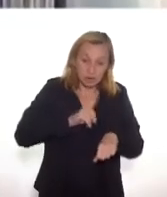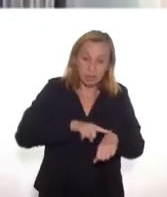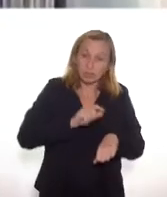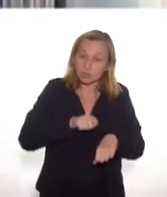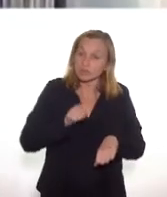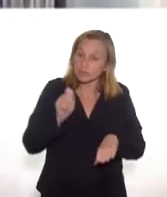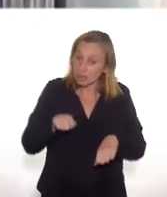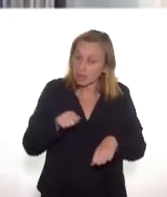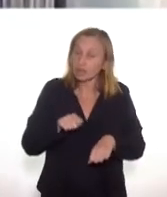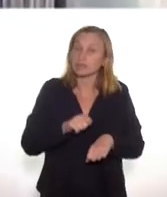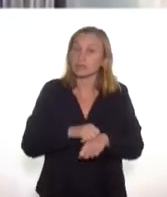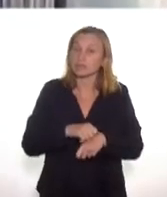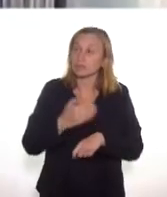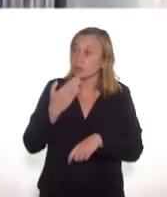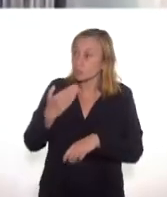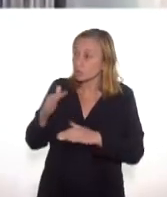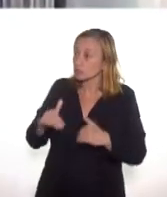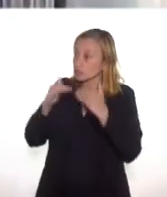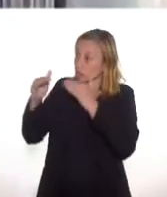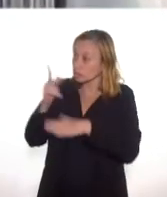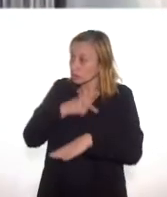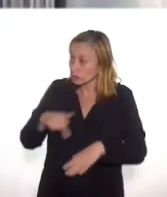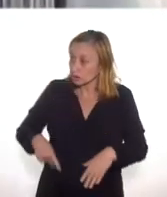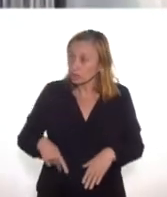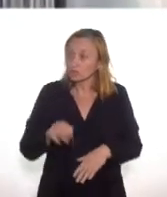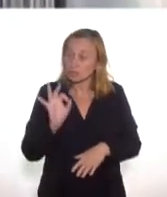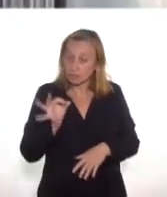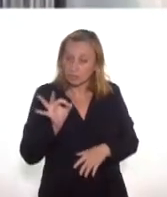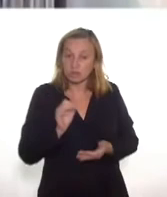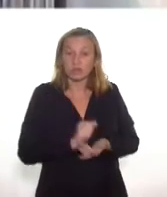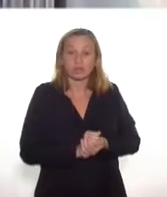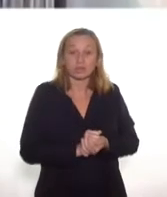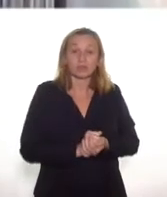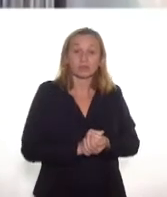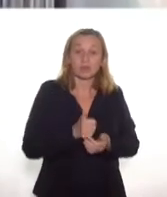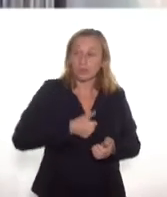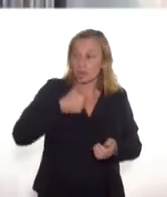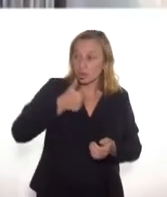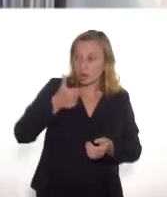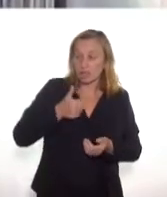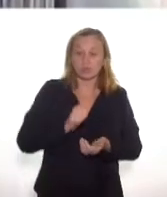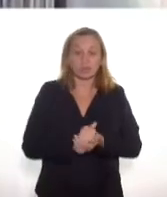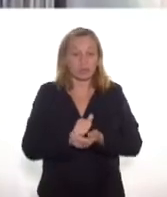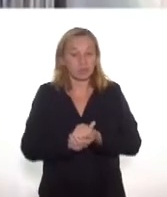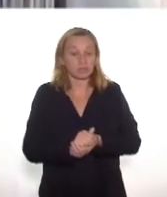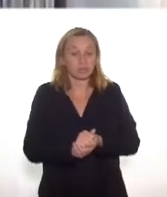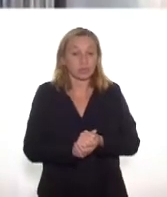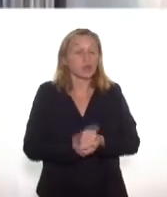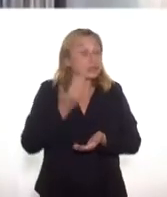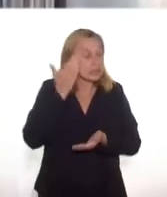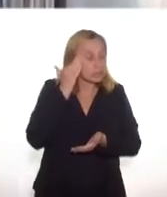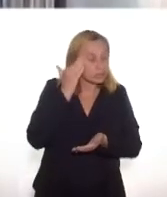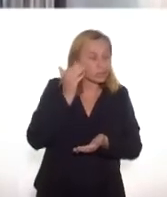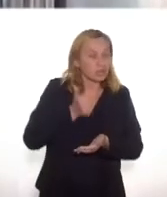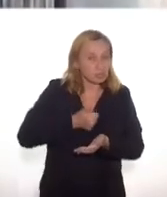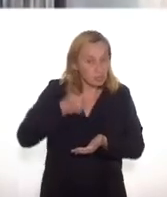Vossa Excelência muito bem está propondo, entendeu? Para um amadurecimento maior, um entendimento maior e tentar